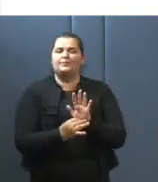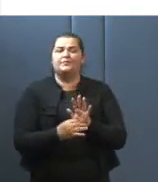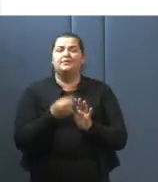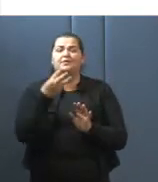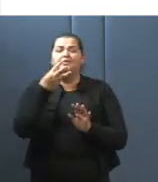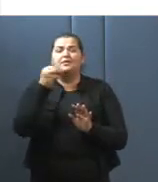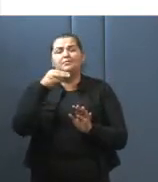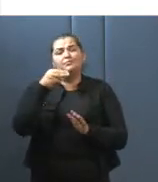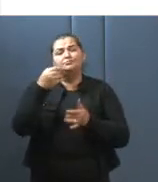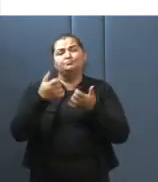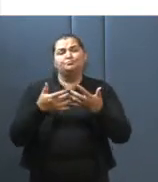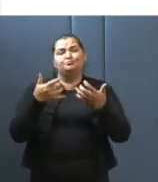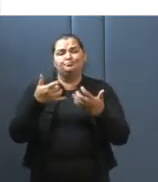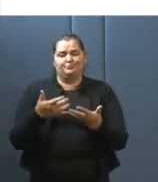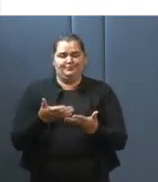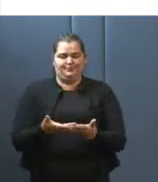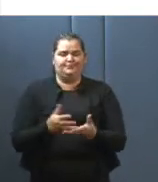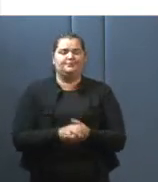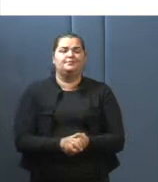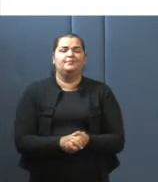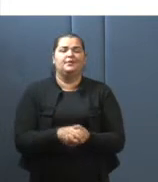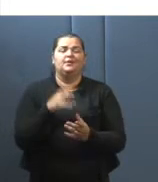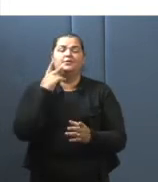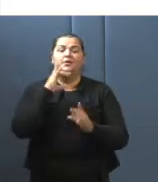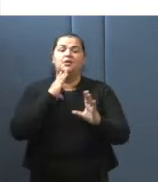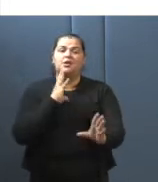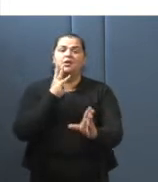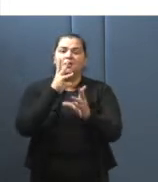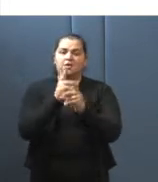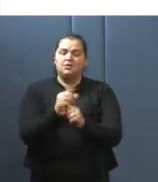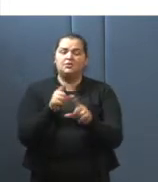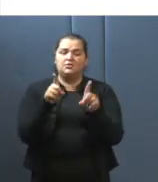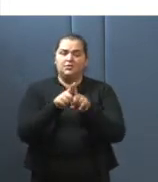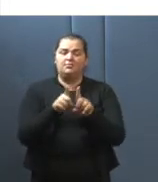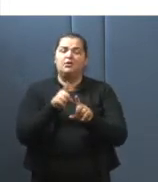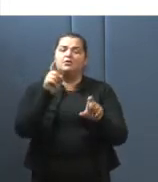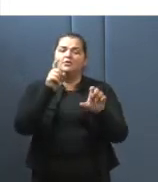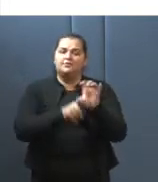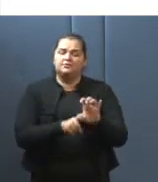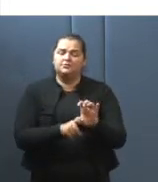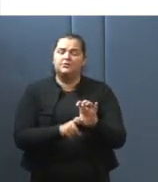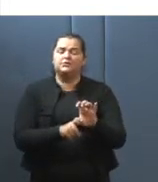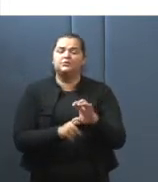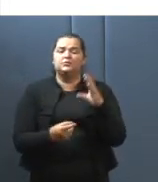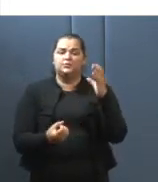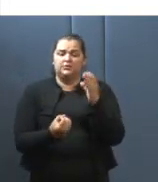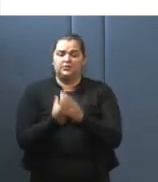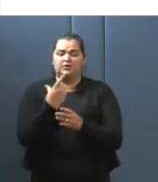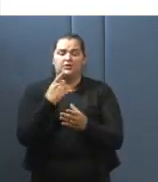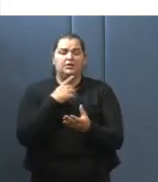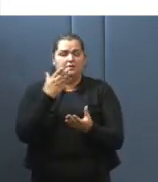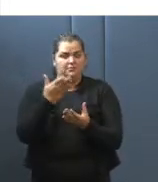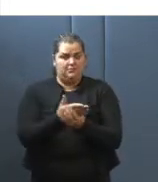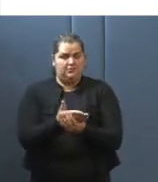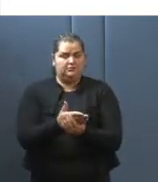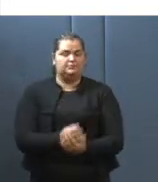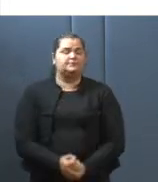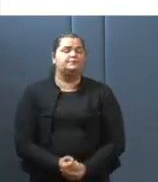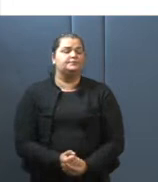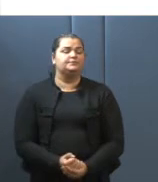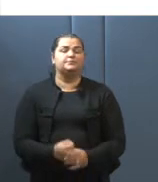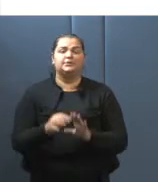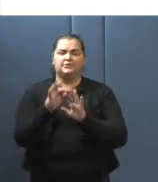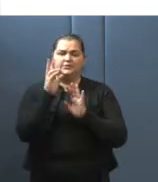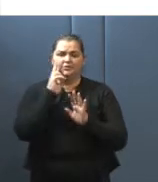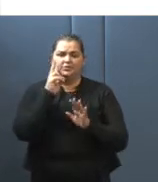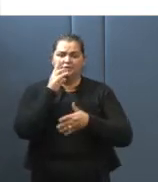de conversa, recuperação de créditos de uma forma geral, endividamento, que é o surgimento do nosso portfólio inicial, contexto